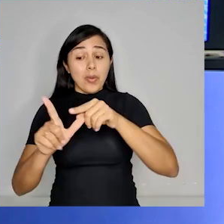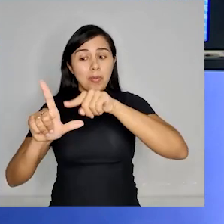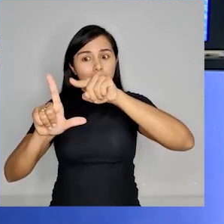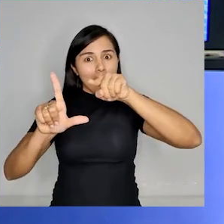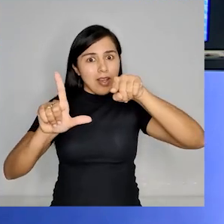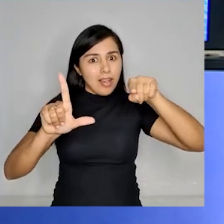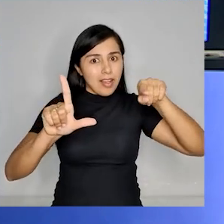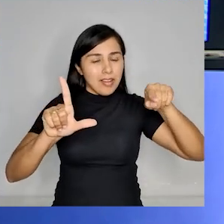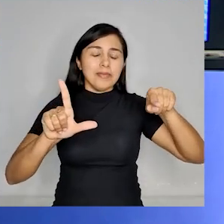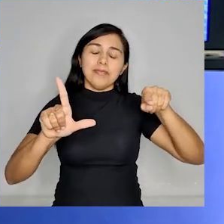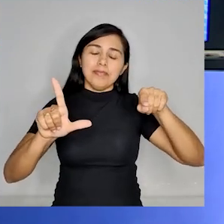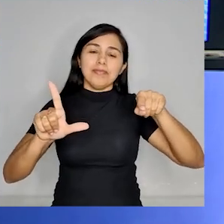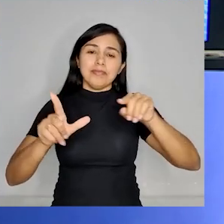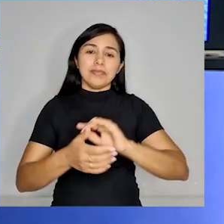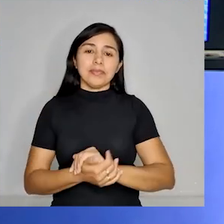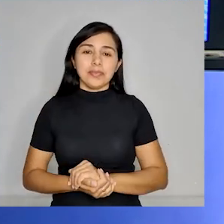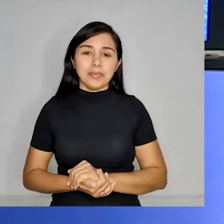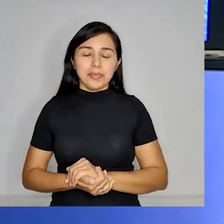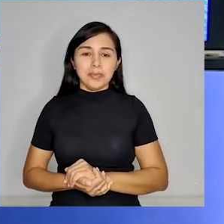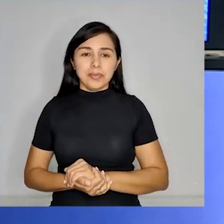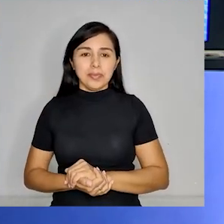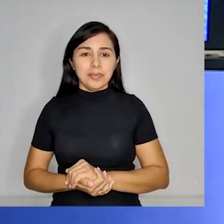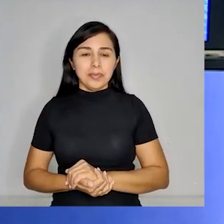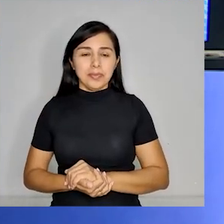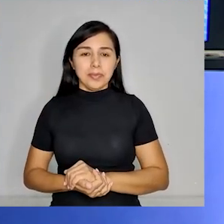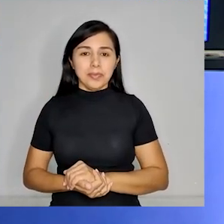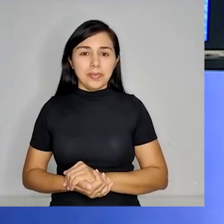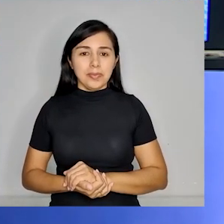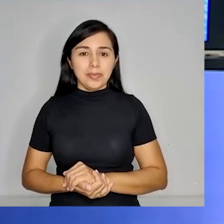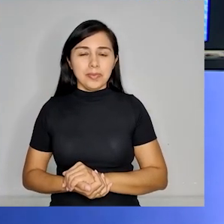pouco de estatística. Então, vamos lá?